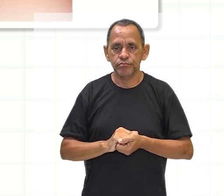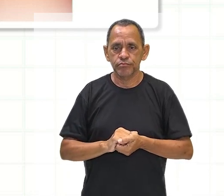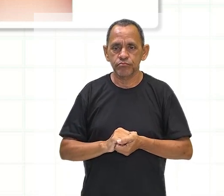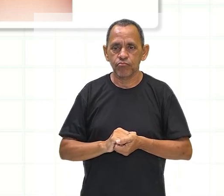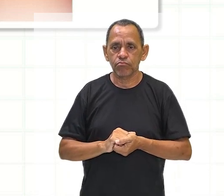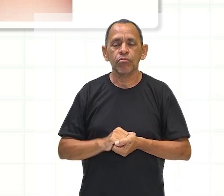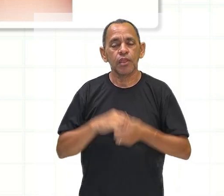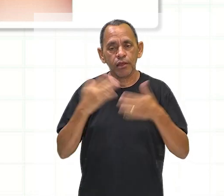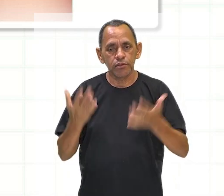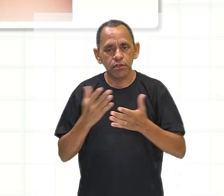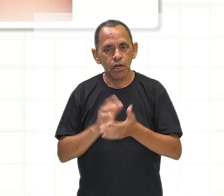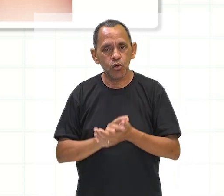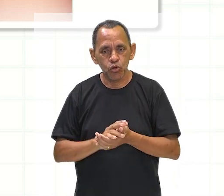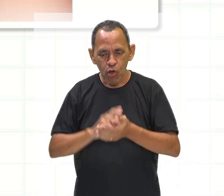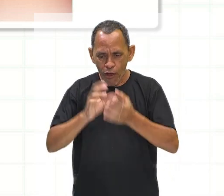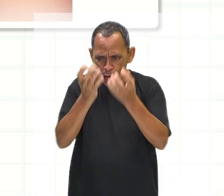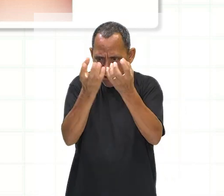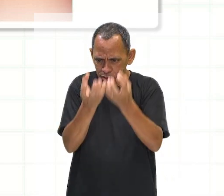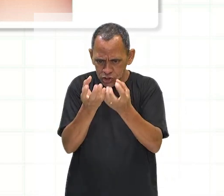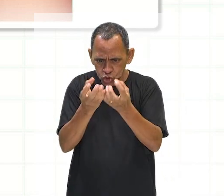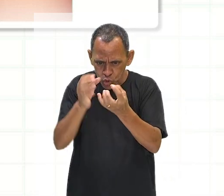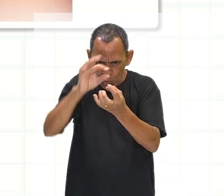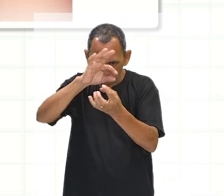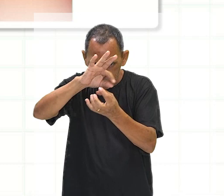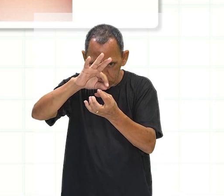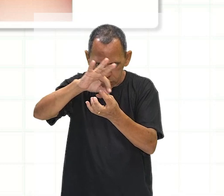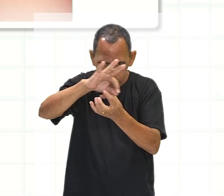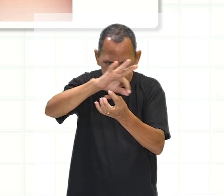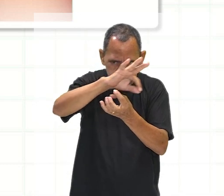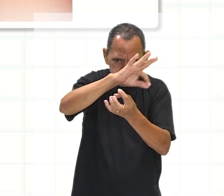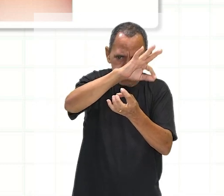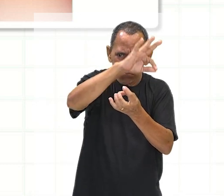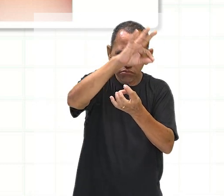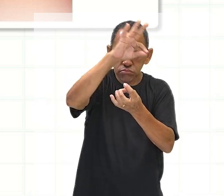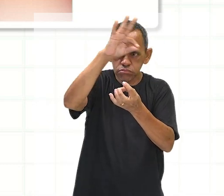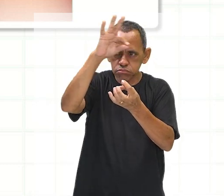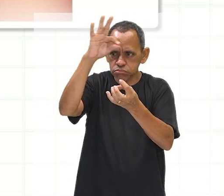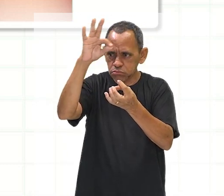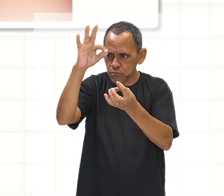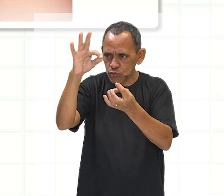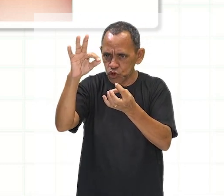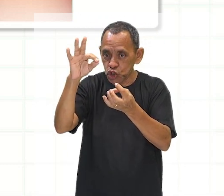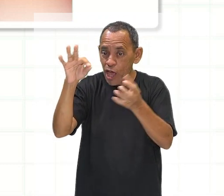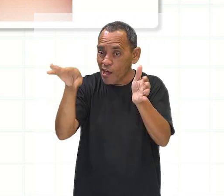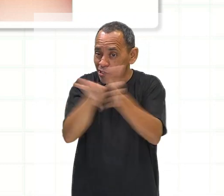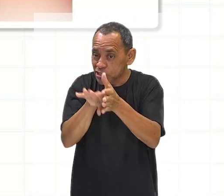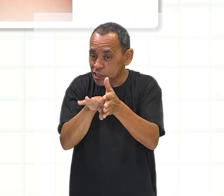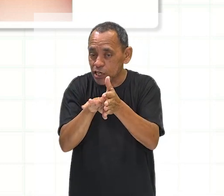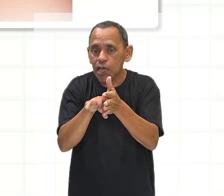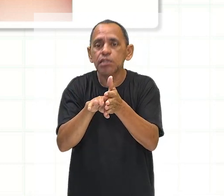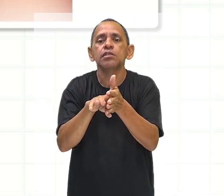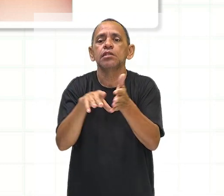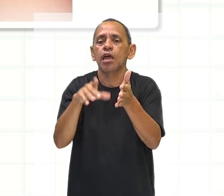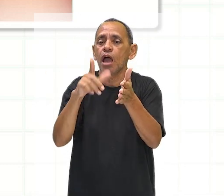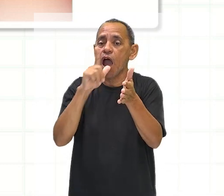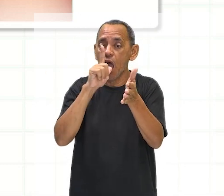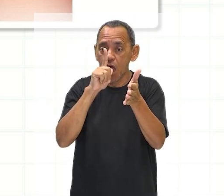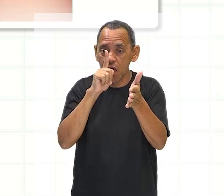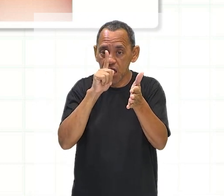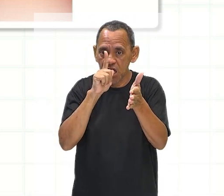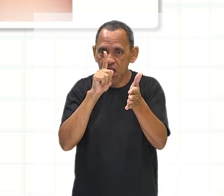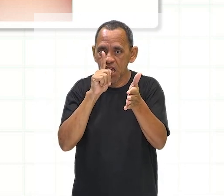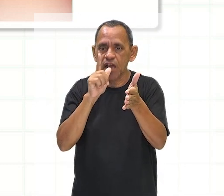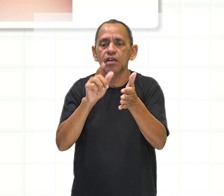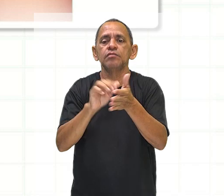que transportam os espermatozoides. Olha aí, então a função deles é fazer esse transporte ali dos espermatozoides do